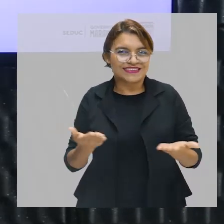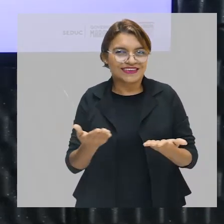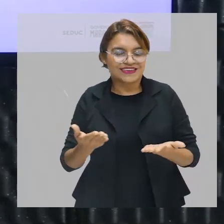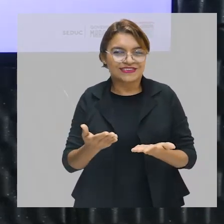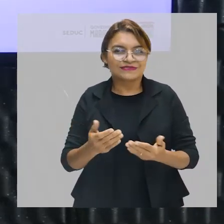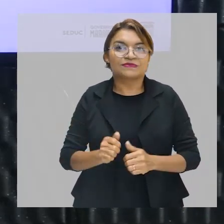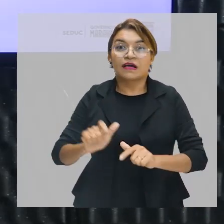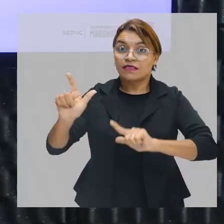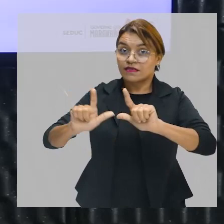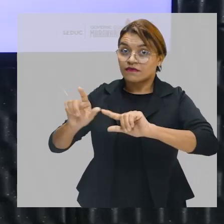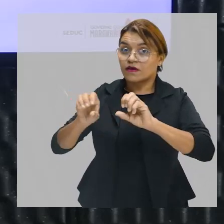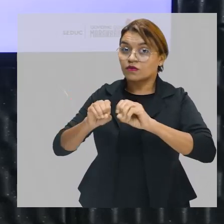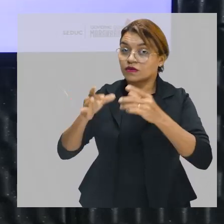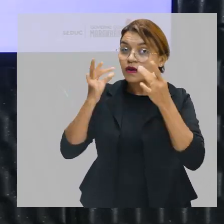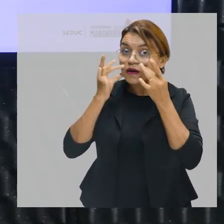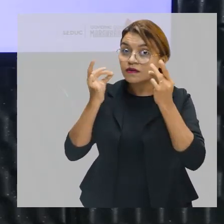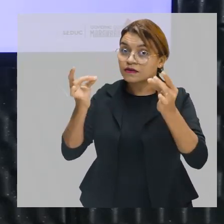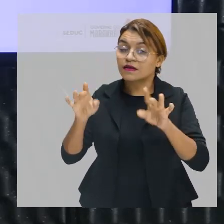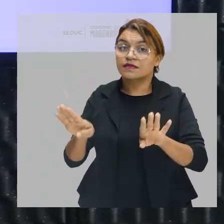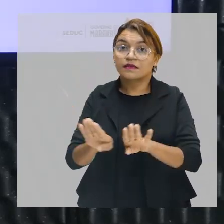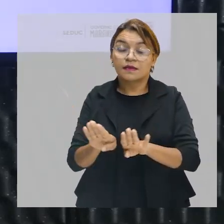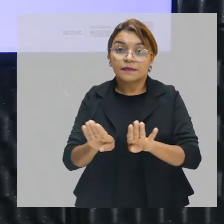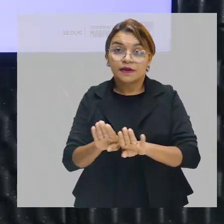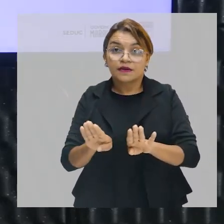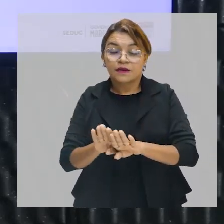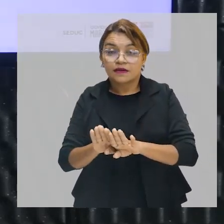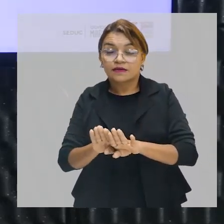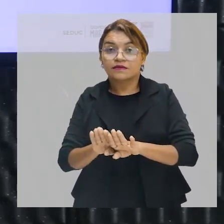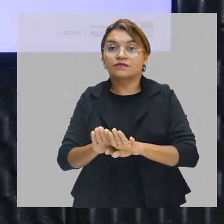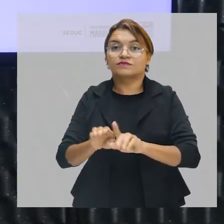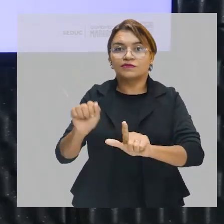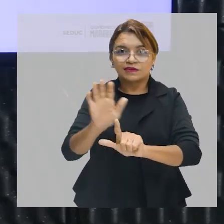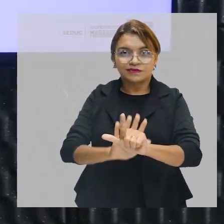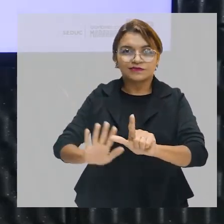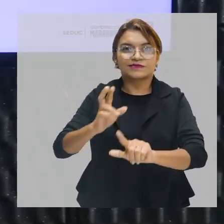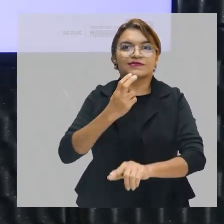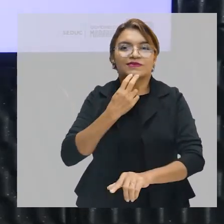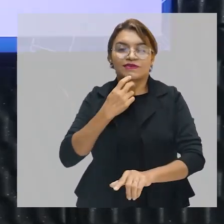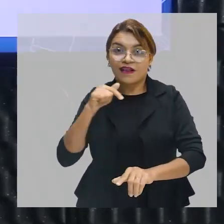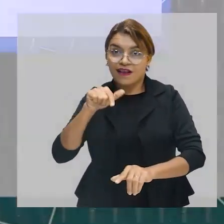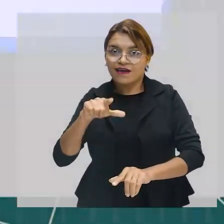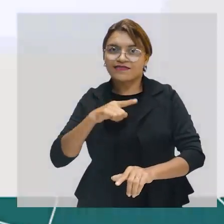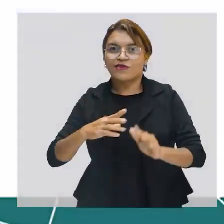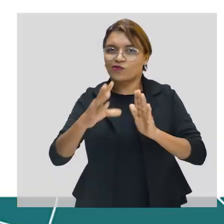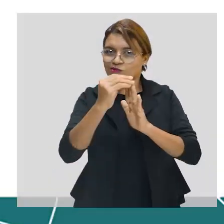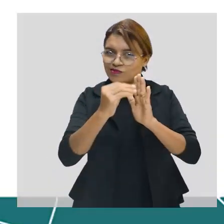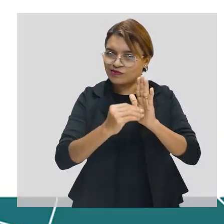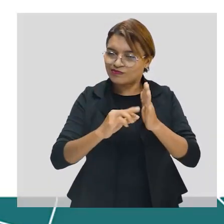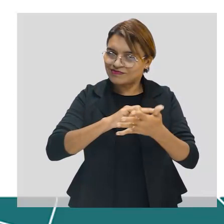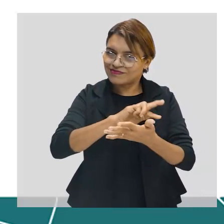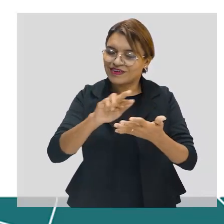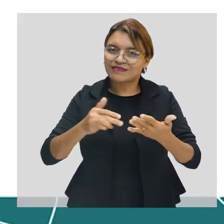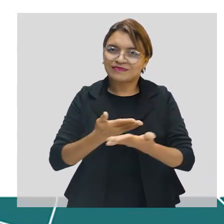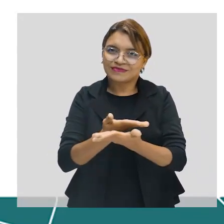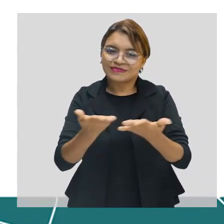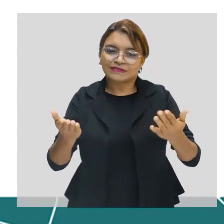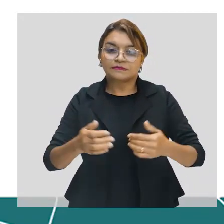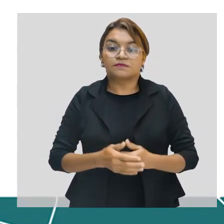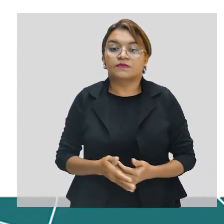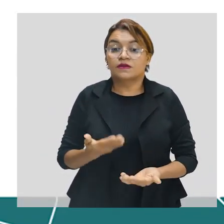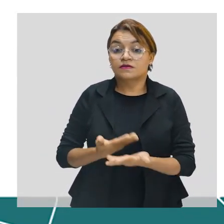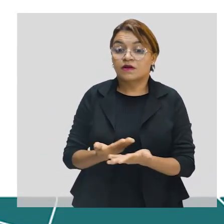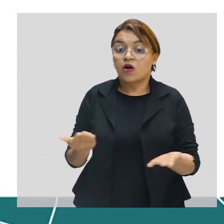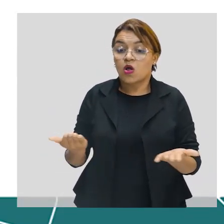na TV Educação e no Portal do Estudante, que tem muito conteúdo para vocês. Na aula de hoje, vamos falar sobre